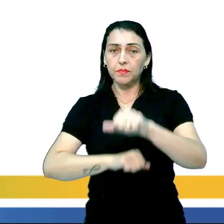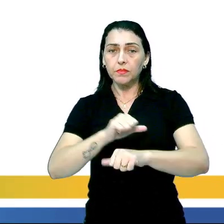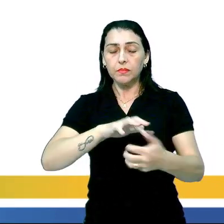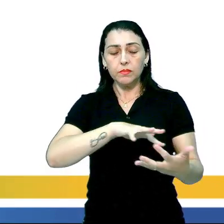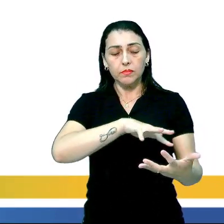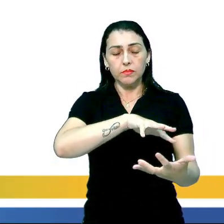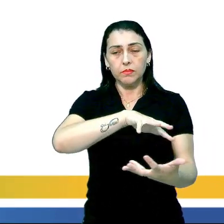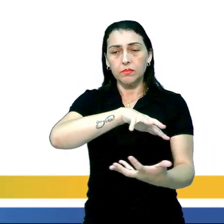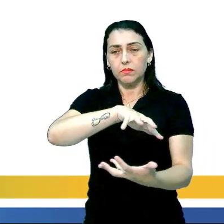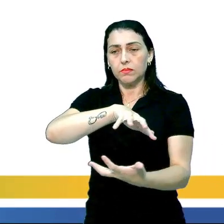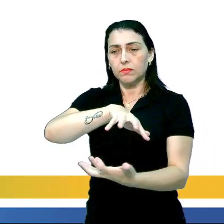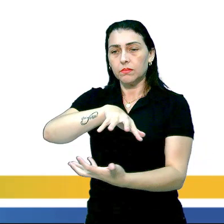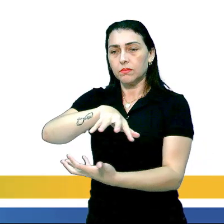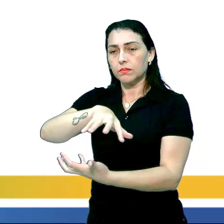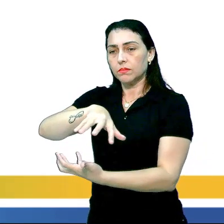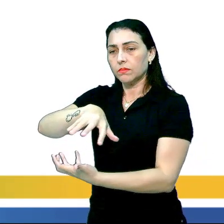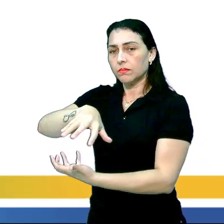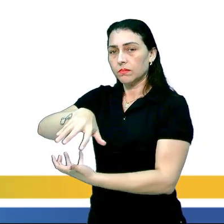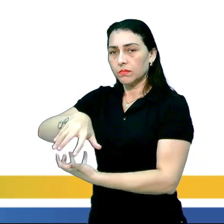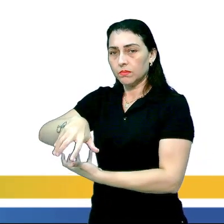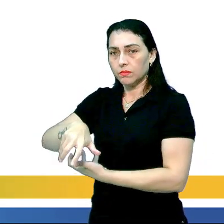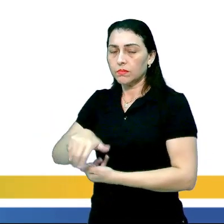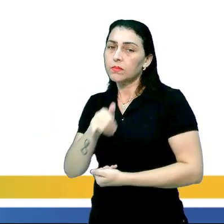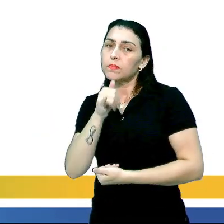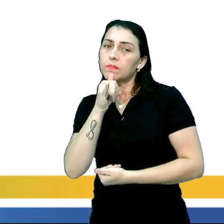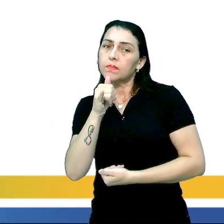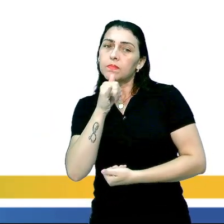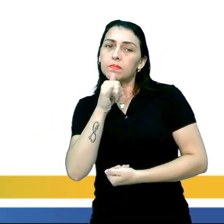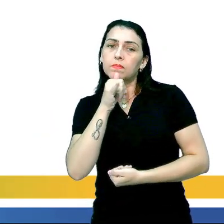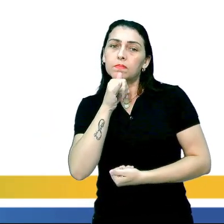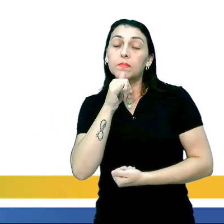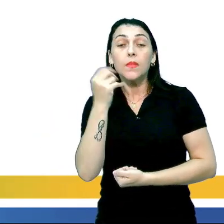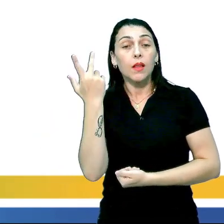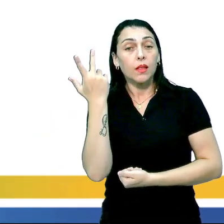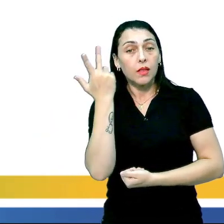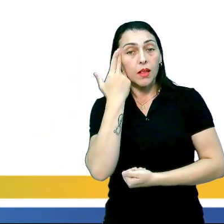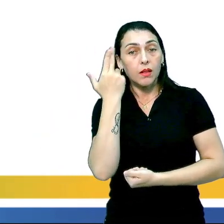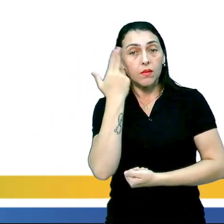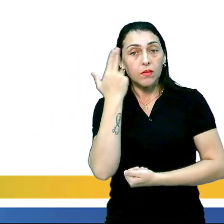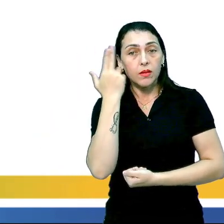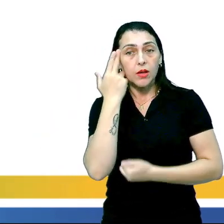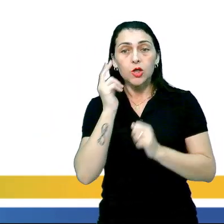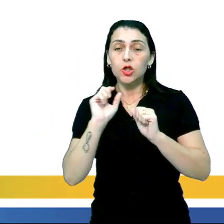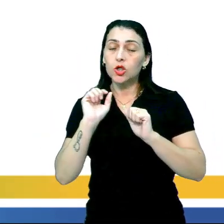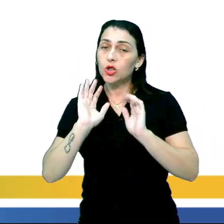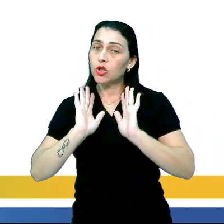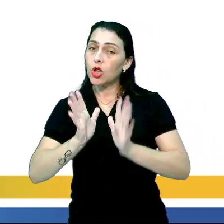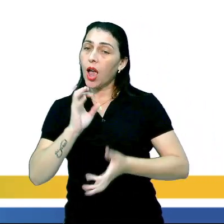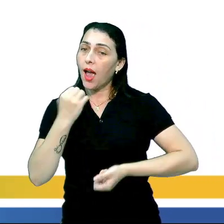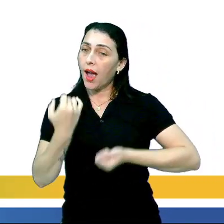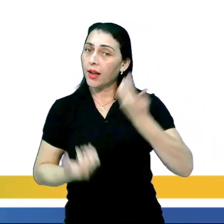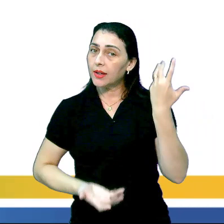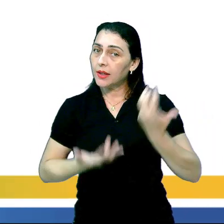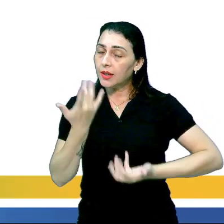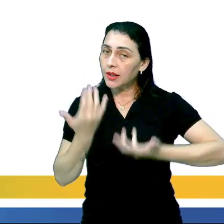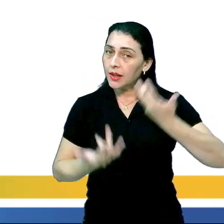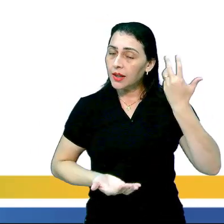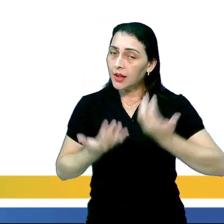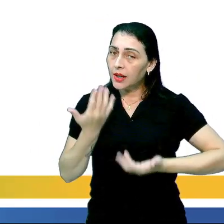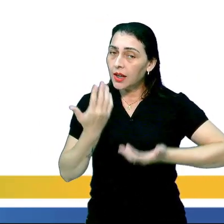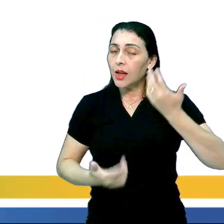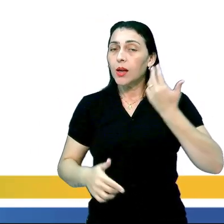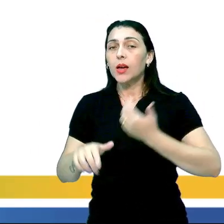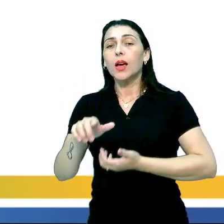da Terra e glaciações são exemplos de causas naturais. Porém, a gente está debatendo aqui